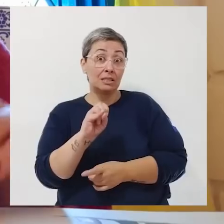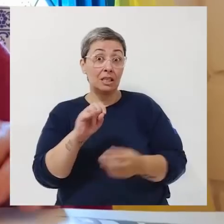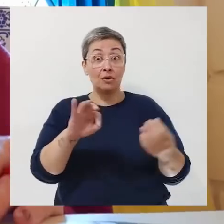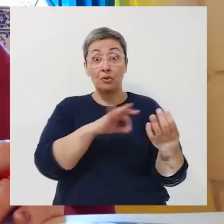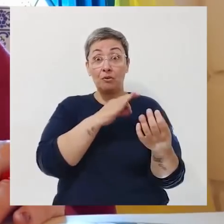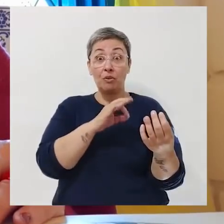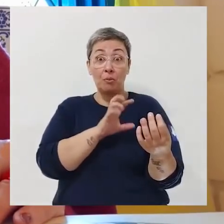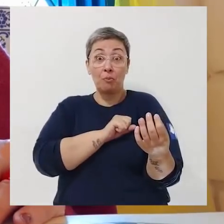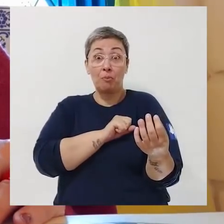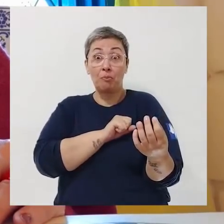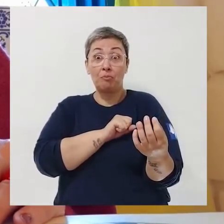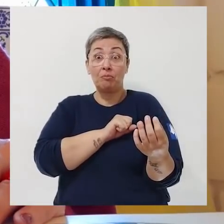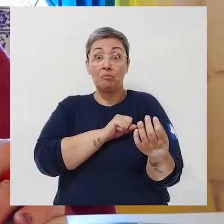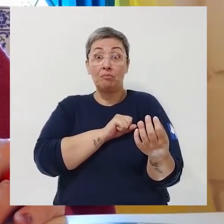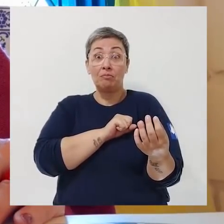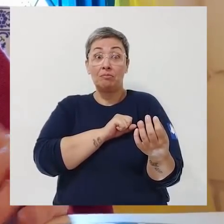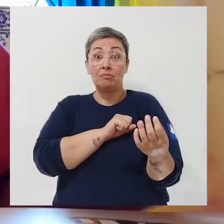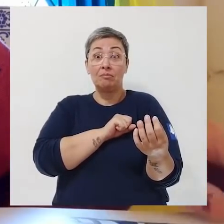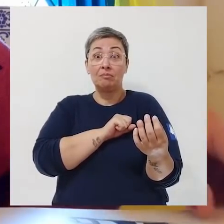E se o violino parar?